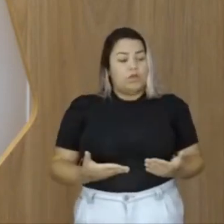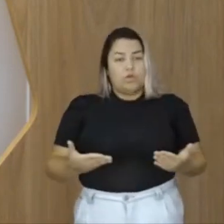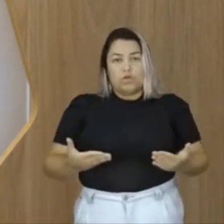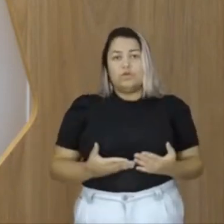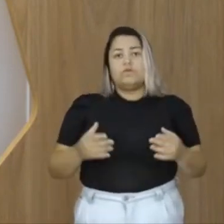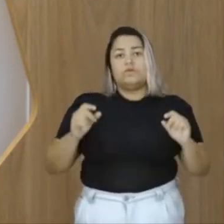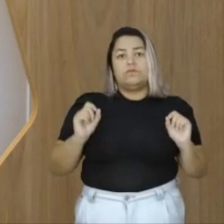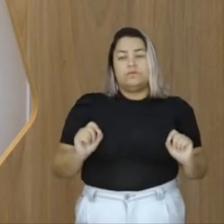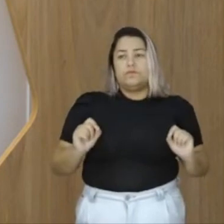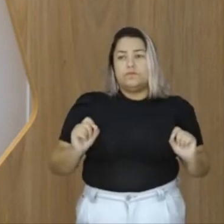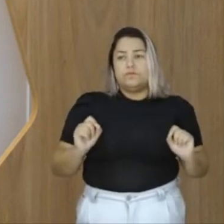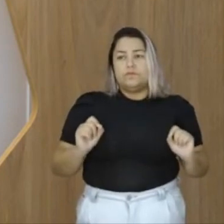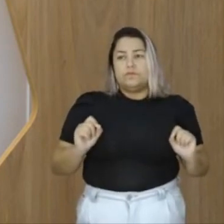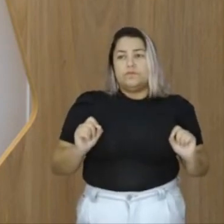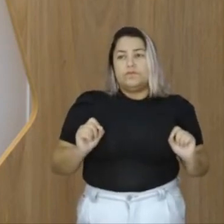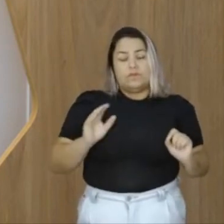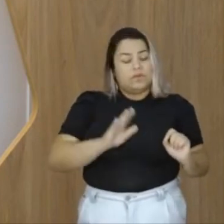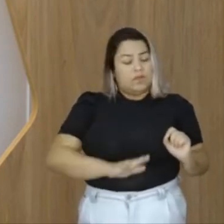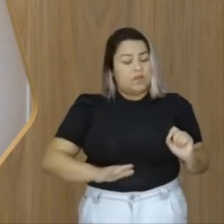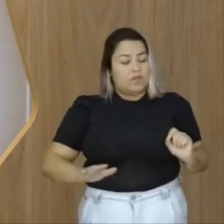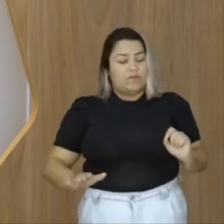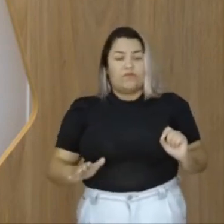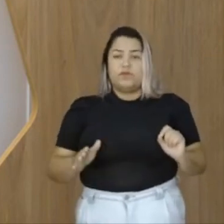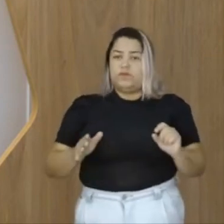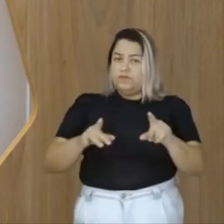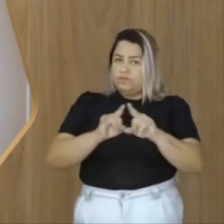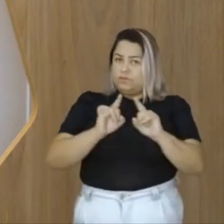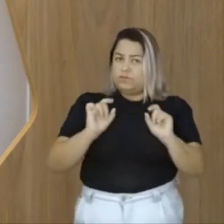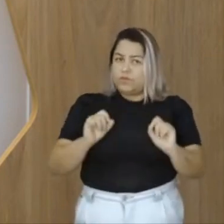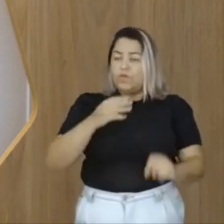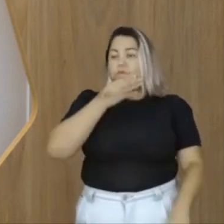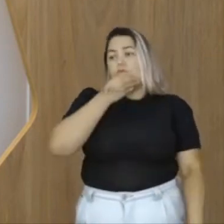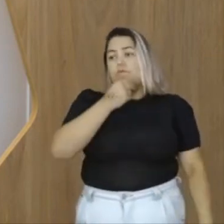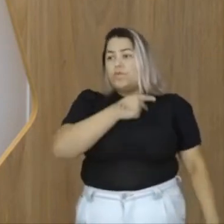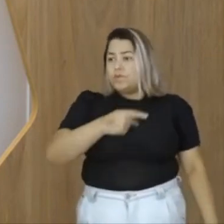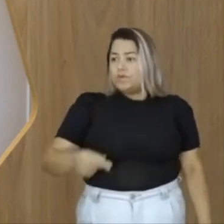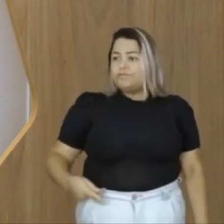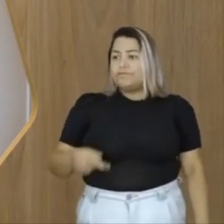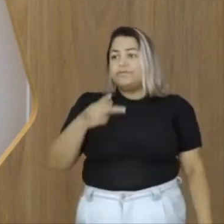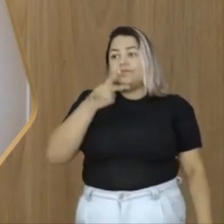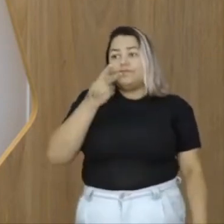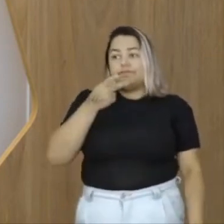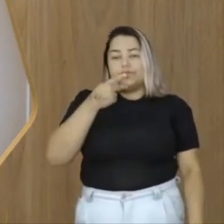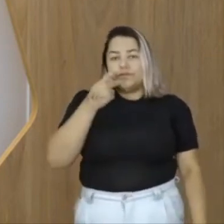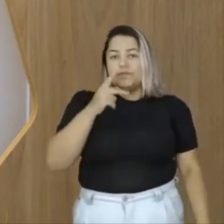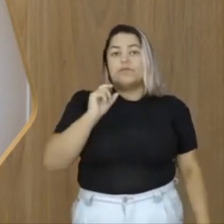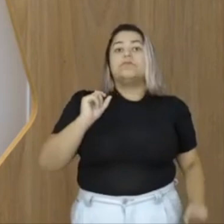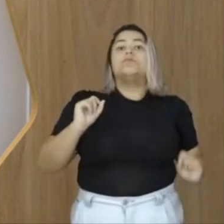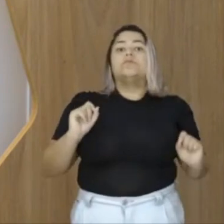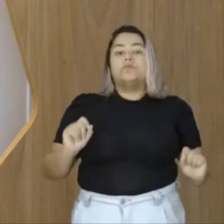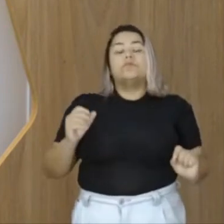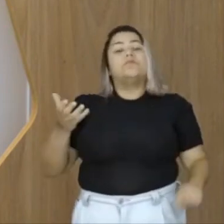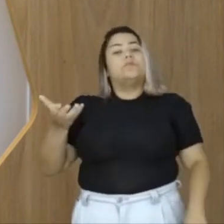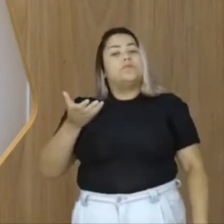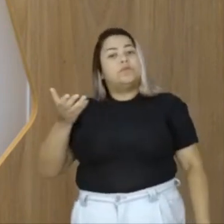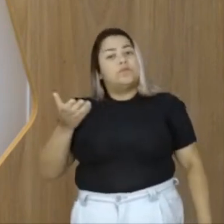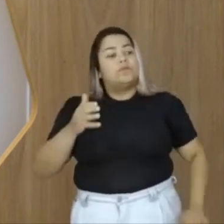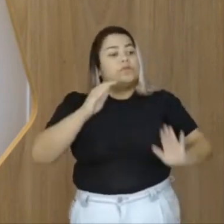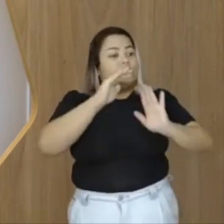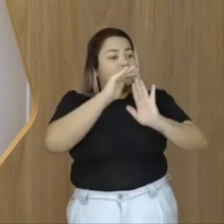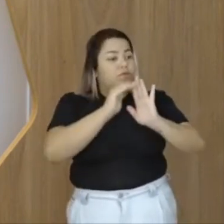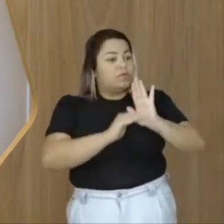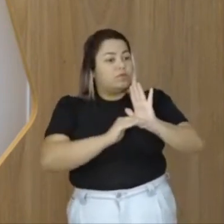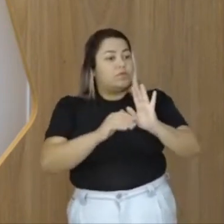relação à infância, na hora quando o presidente Lula falou na campanha, sabe, que ele queria um programa para a